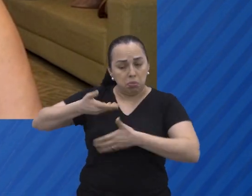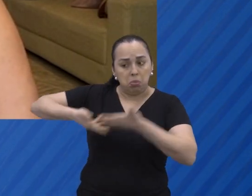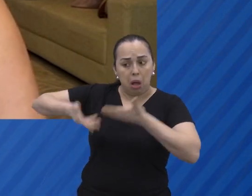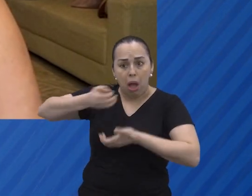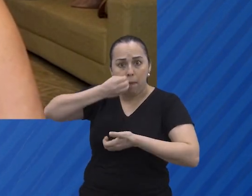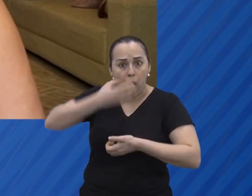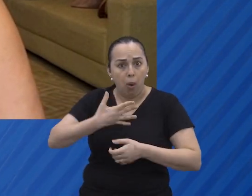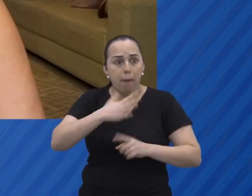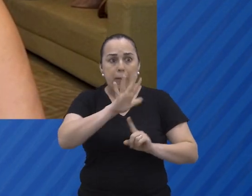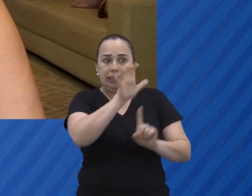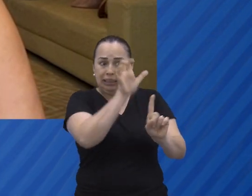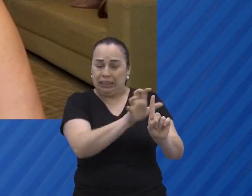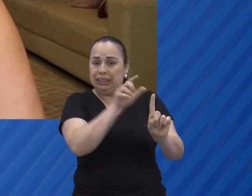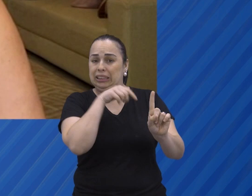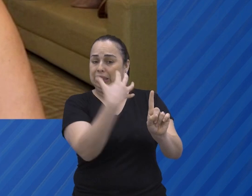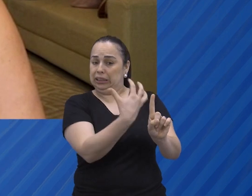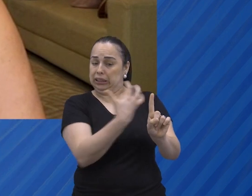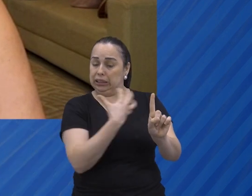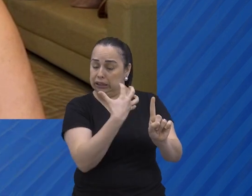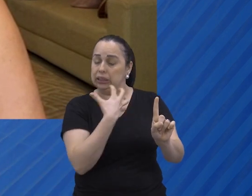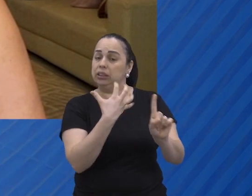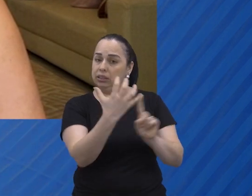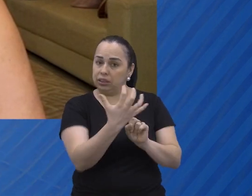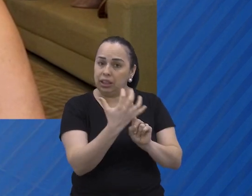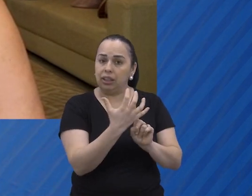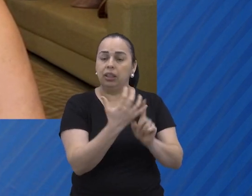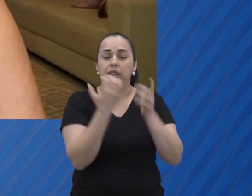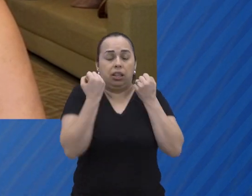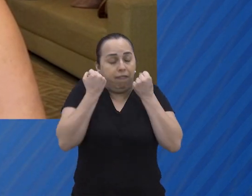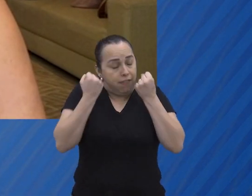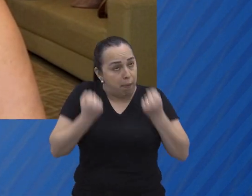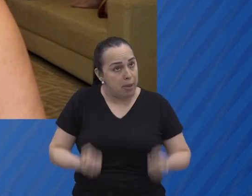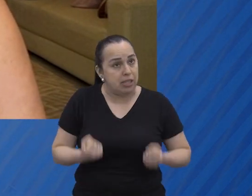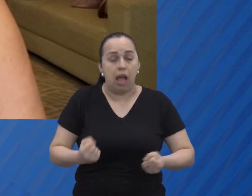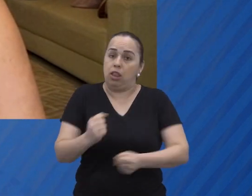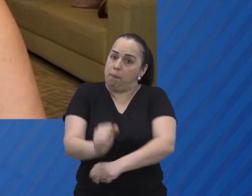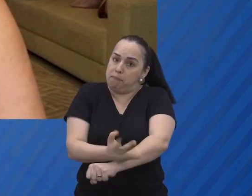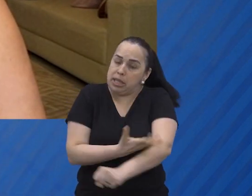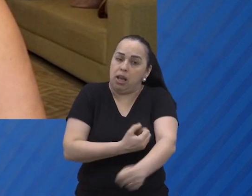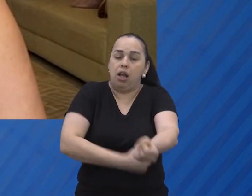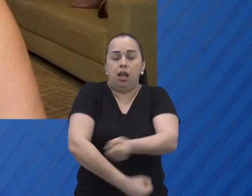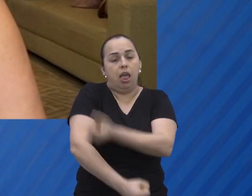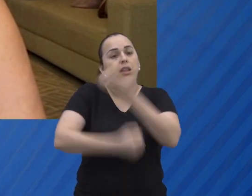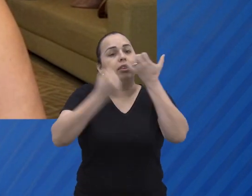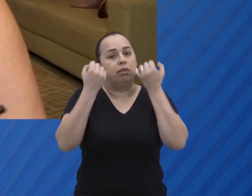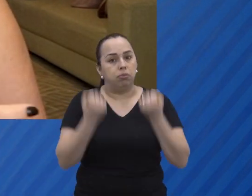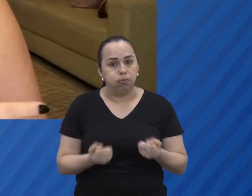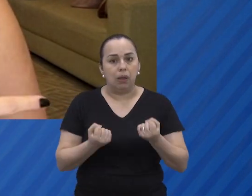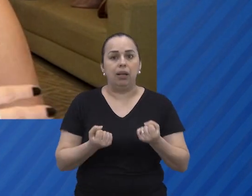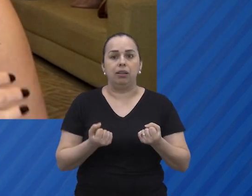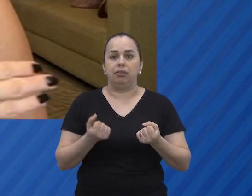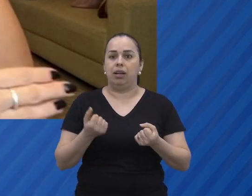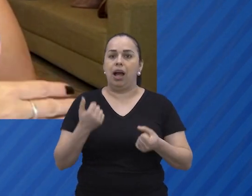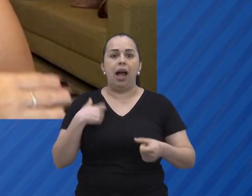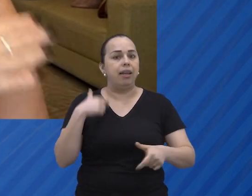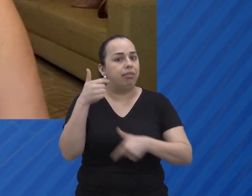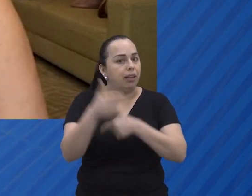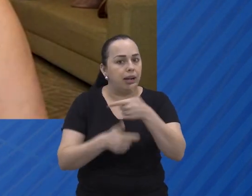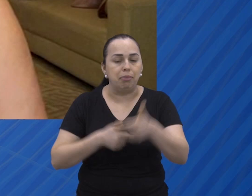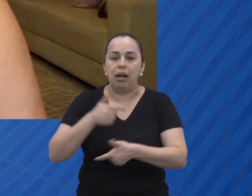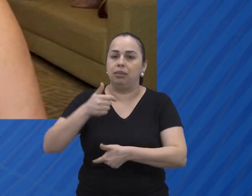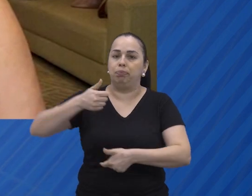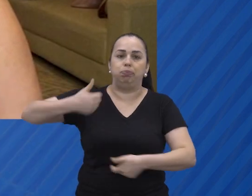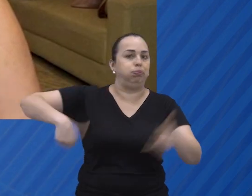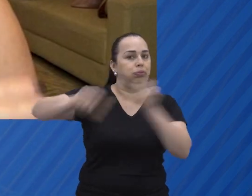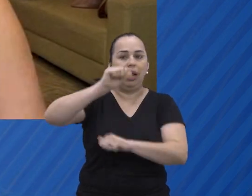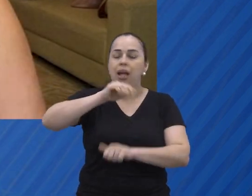sadio, o convívio contínuo com alguém que é difícil, que te sobrecarrega emocionalmente, pode vir a